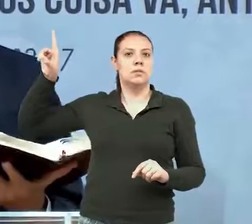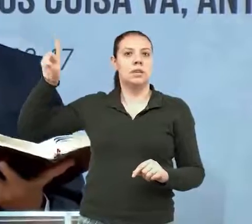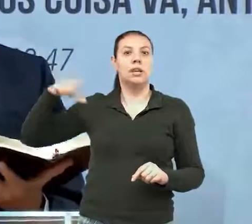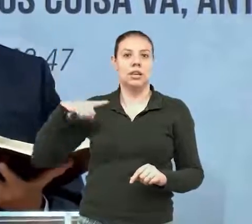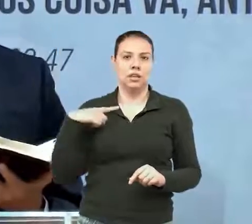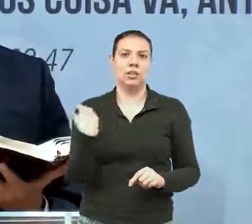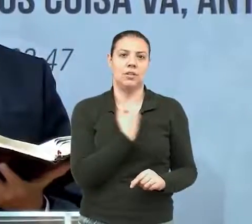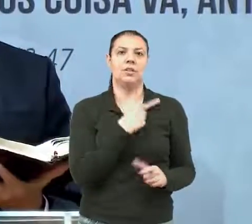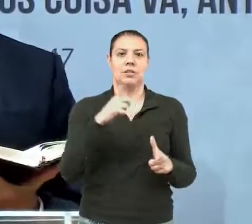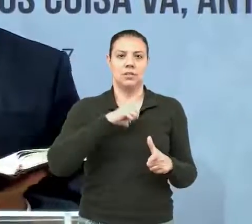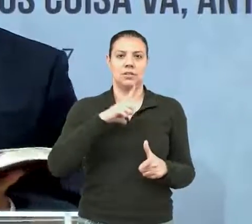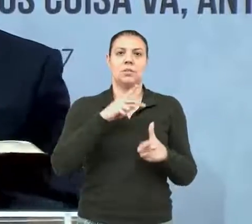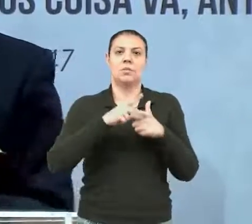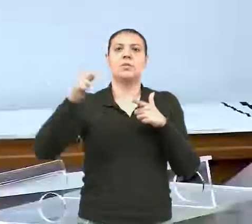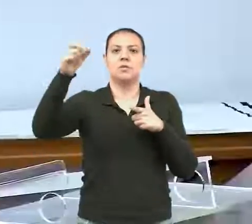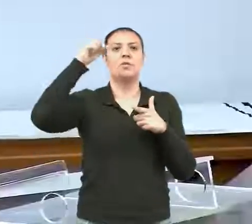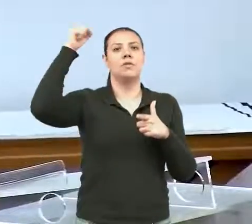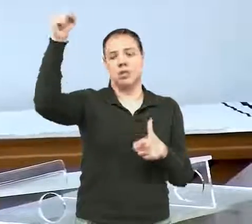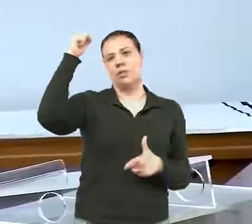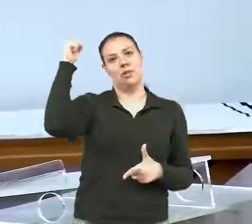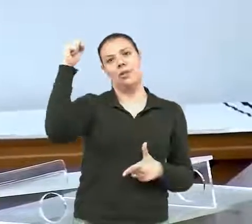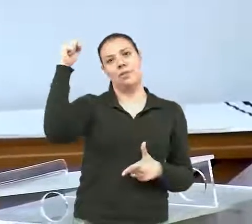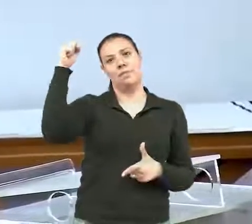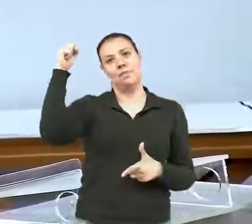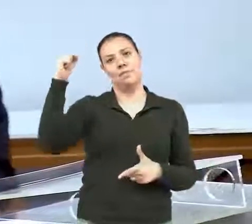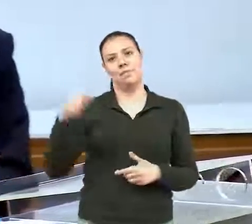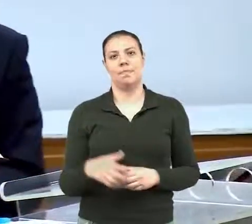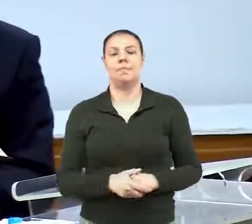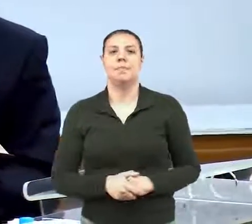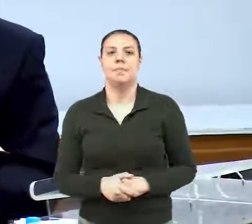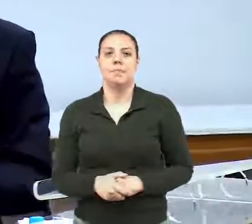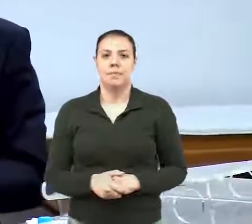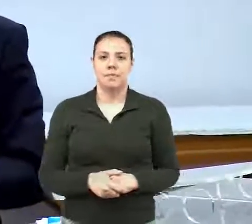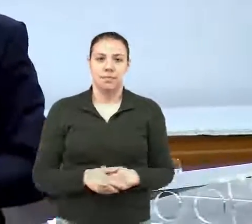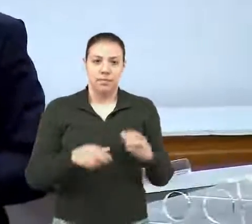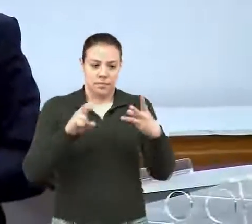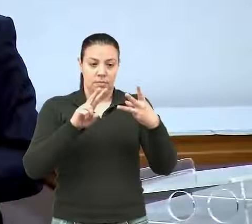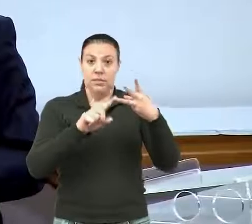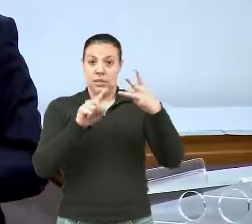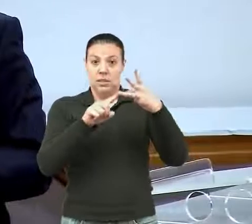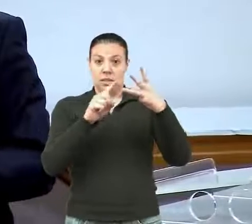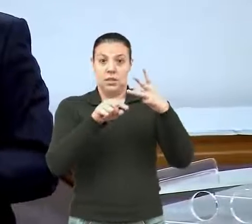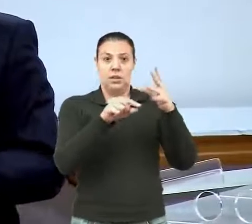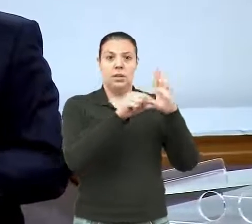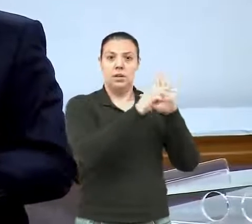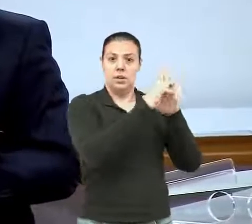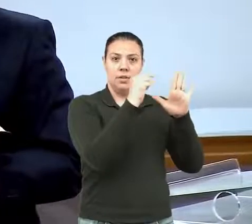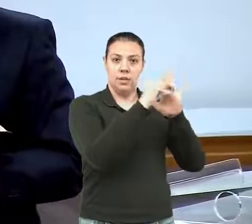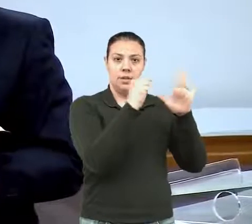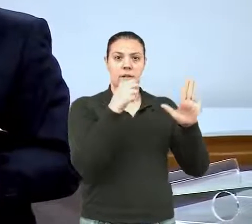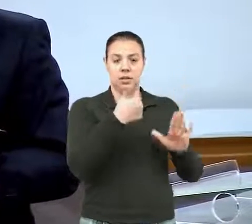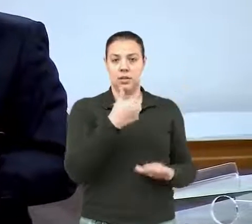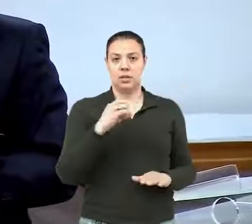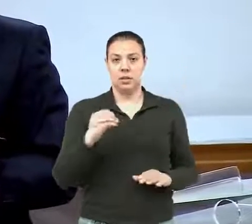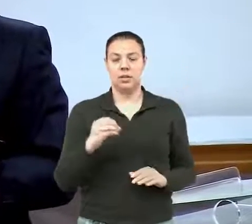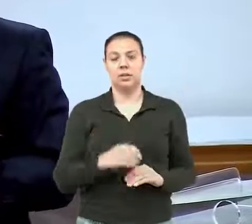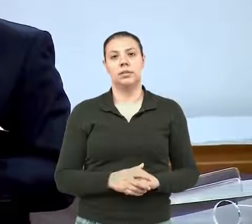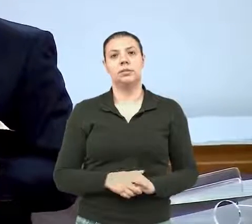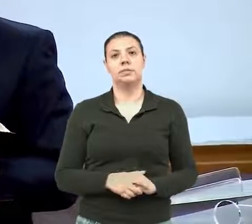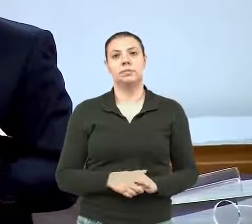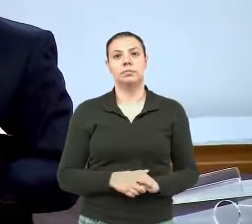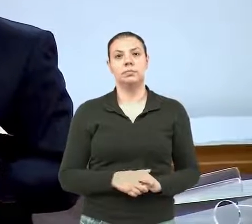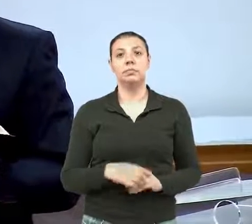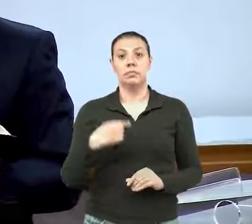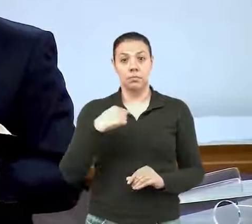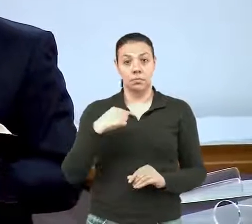vitória sobre o medo. Terceiro lugar, confira comigo o versículo 10 ainda: eu